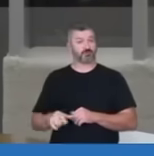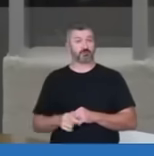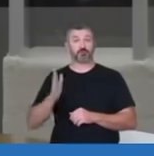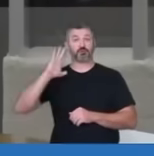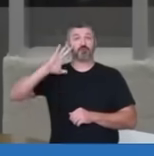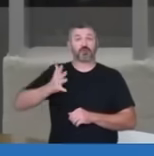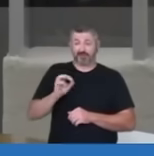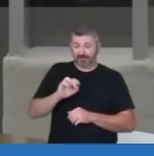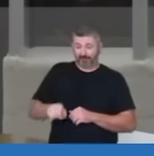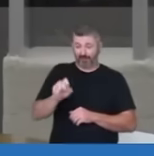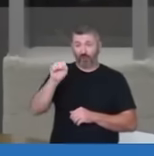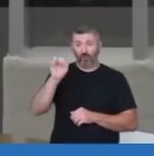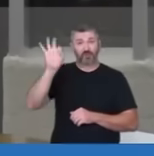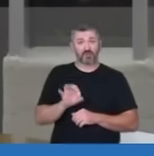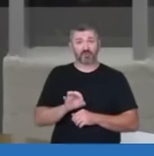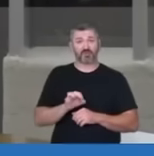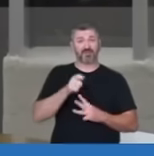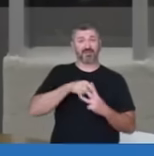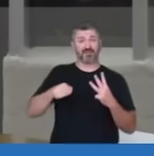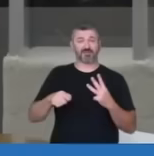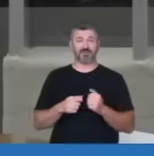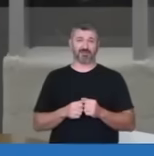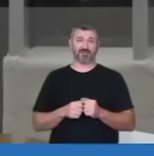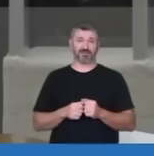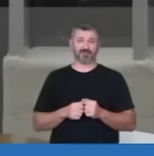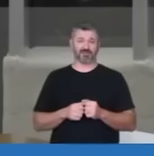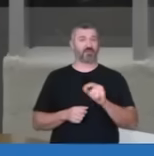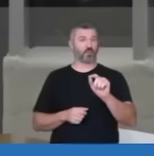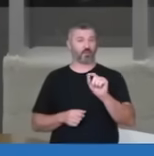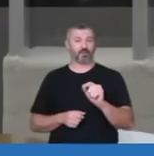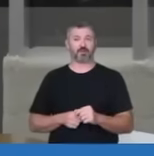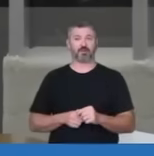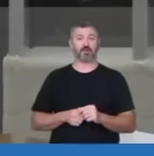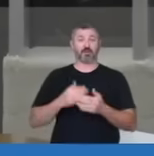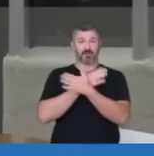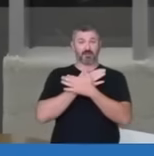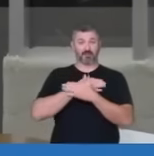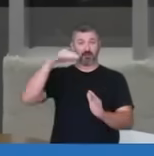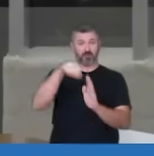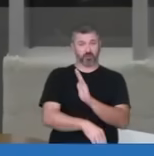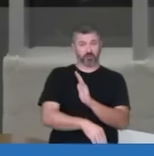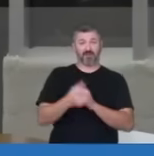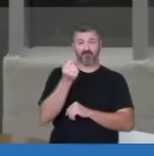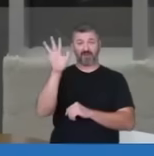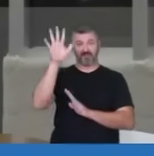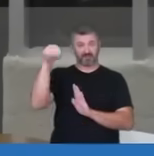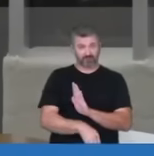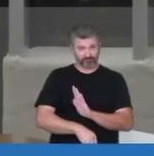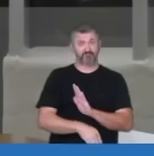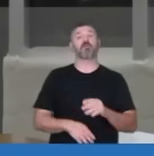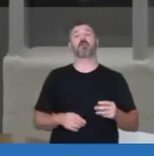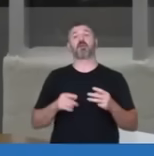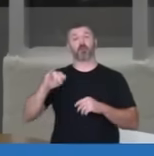cresceu 0,8% no trimestre, tá? Com o quê? Com queda de desemprego, queda da inflação, queda